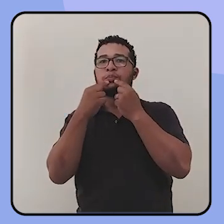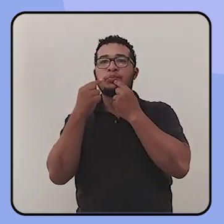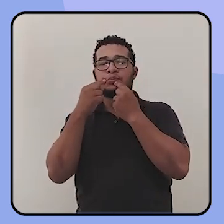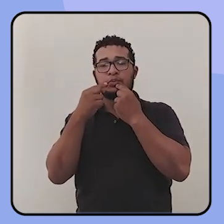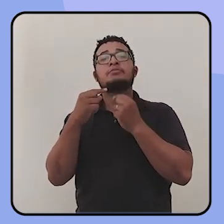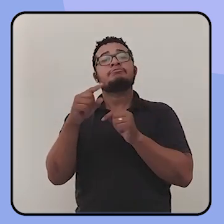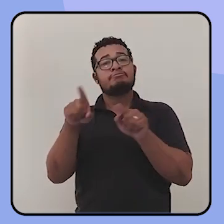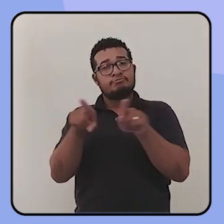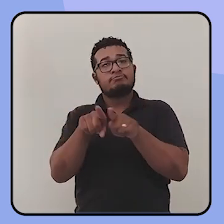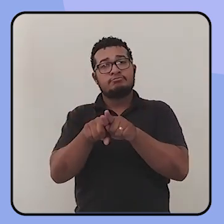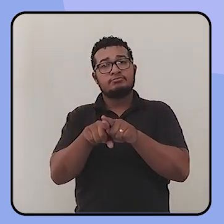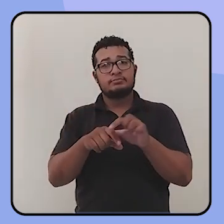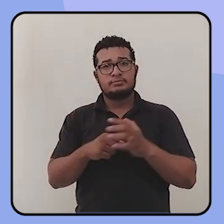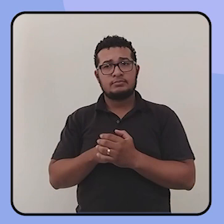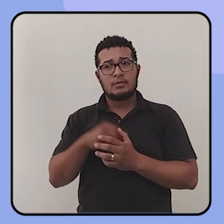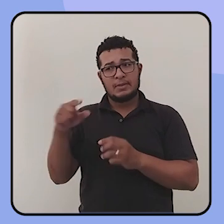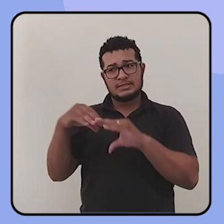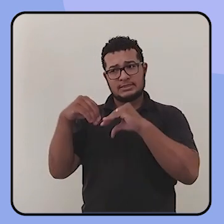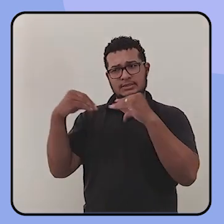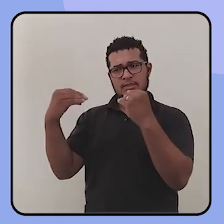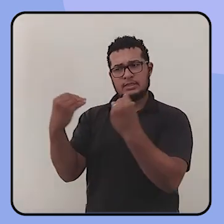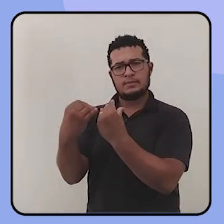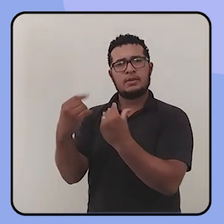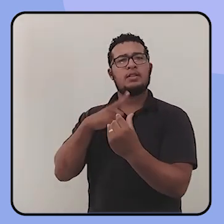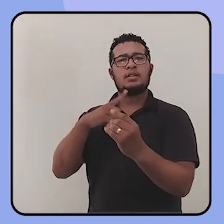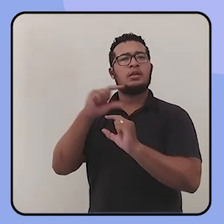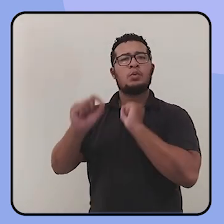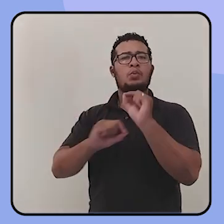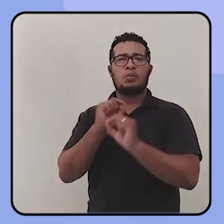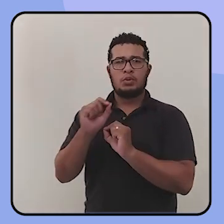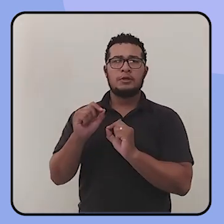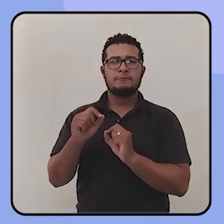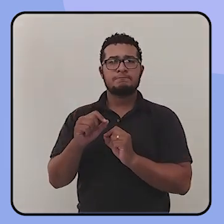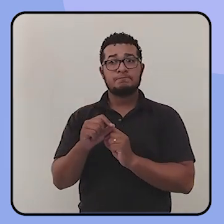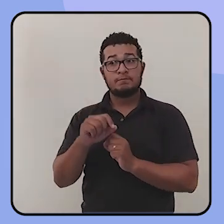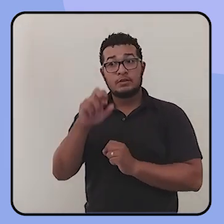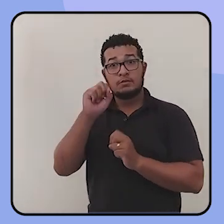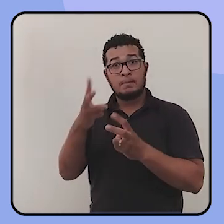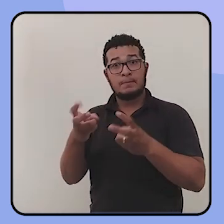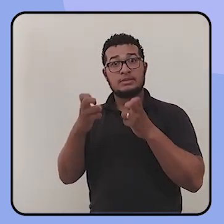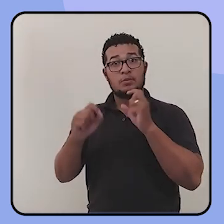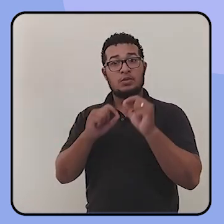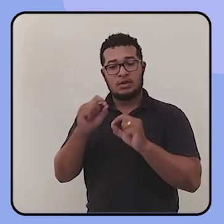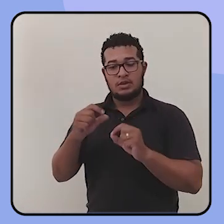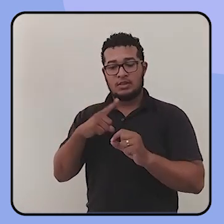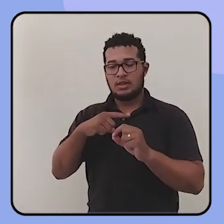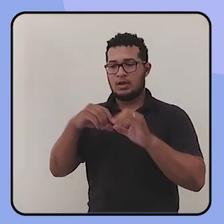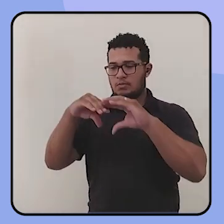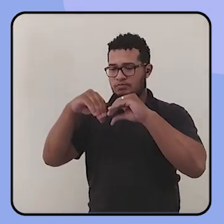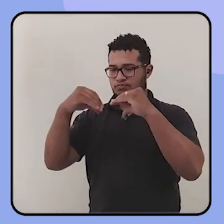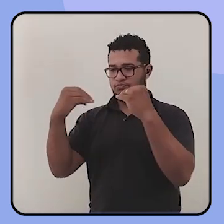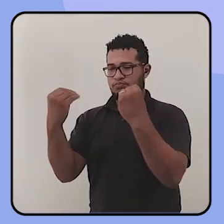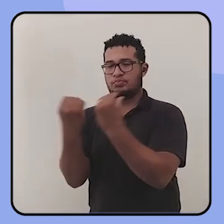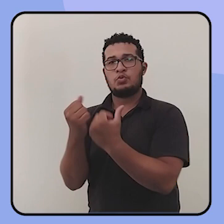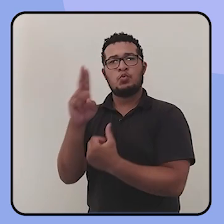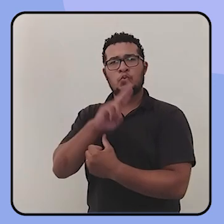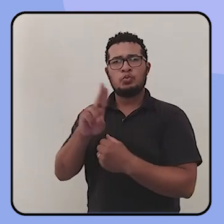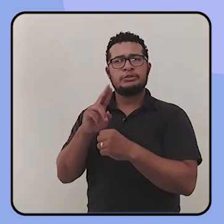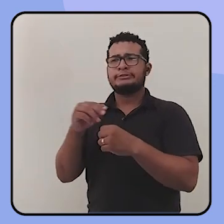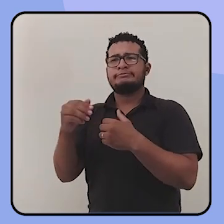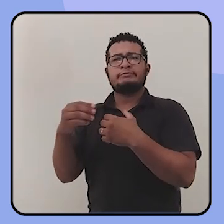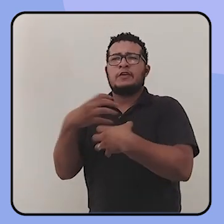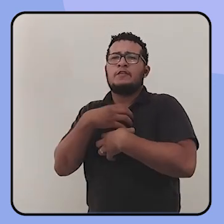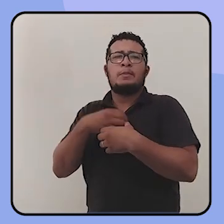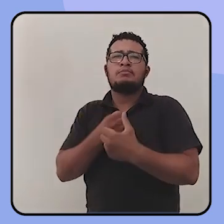projétil. Em cerâmica, qual o acervo que nós temos no nosso estado? Podemos destacar o vasilhame, utilitário